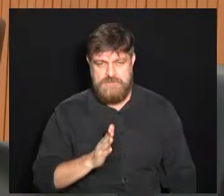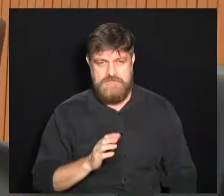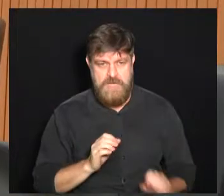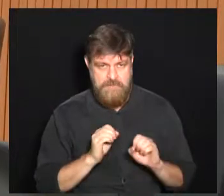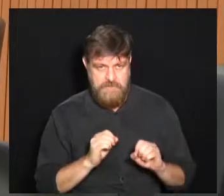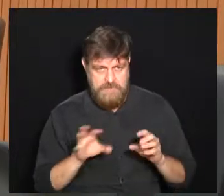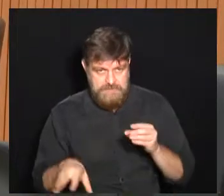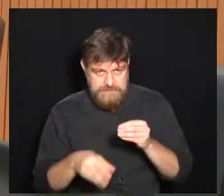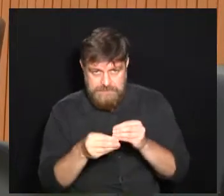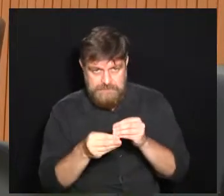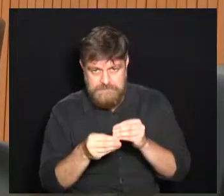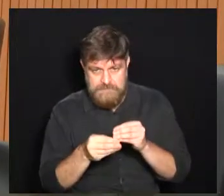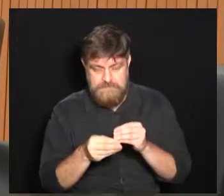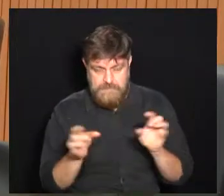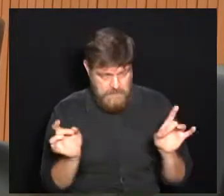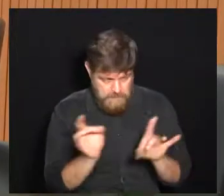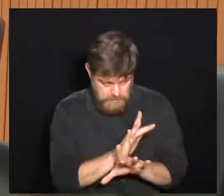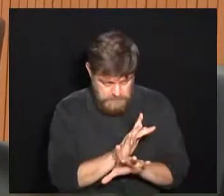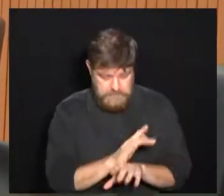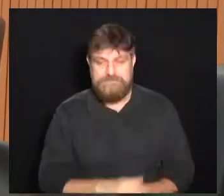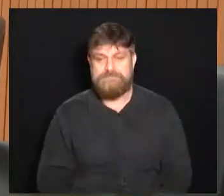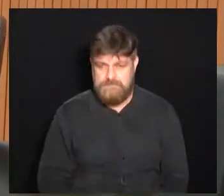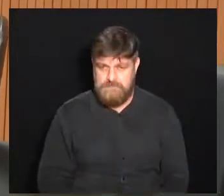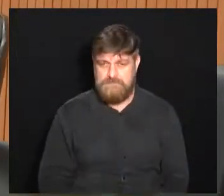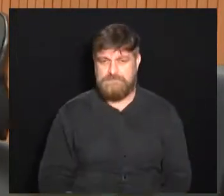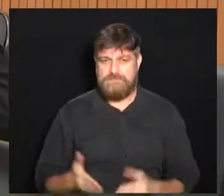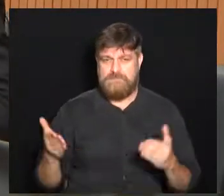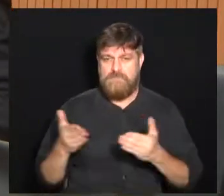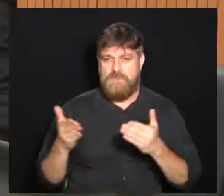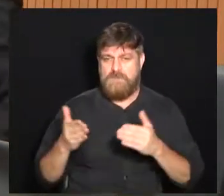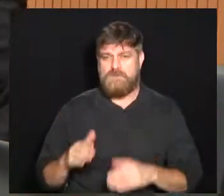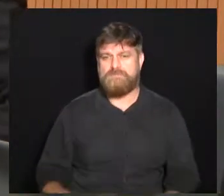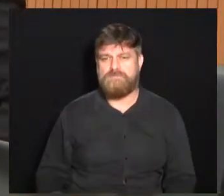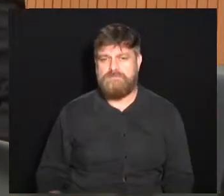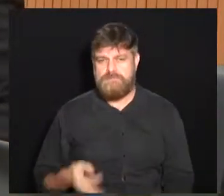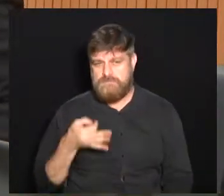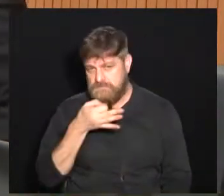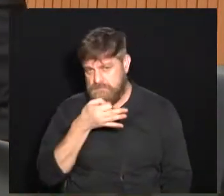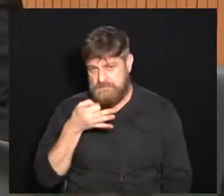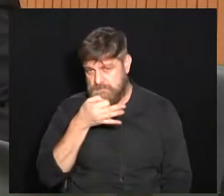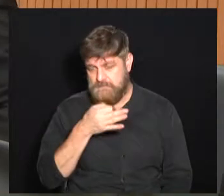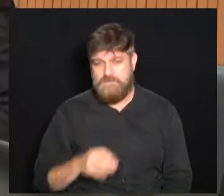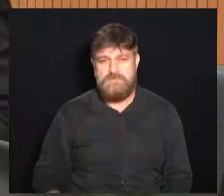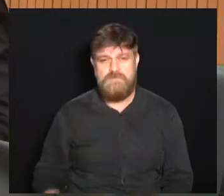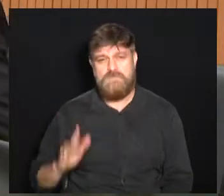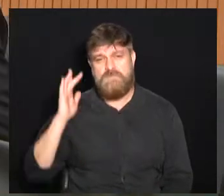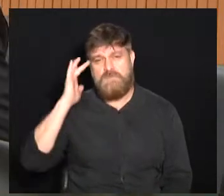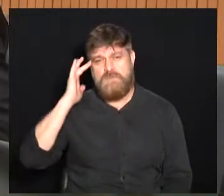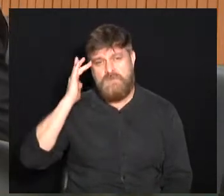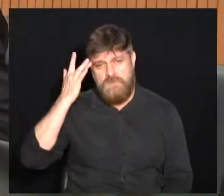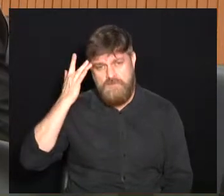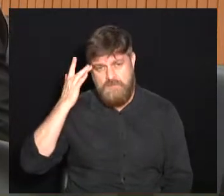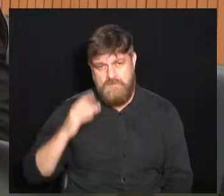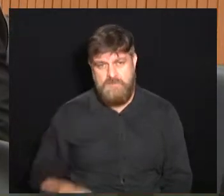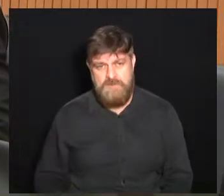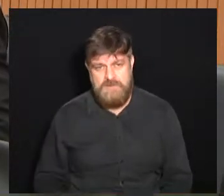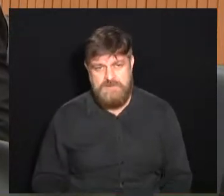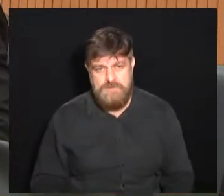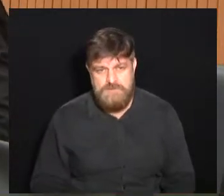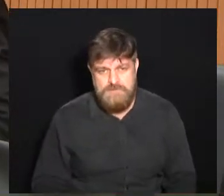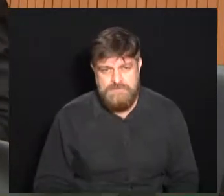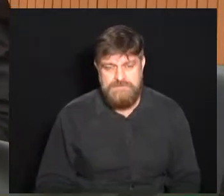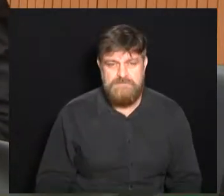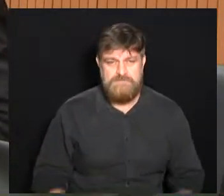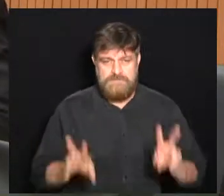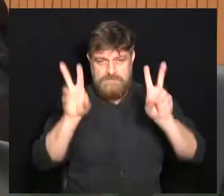de falar mais alguma coisa? Não, nesse primeiro momento? Isso. Tá. Eu já vou abrir para falas. Eu acho que nesse caso, em